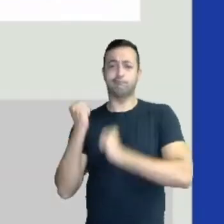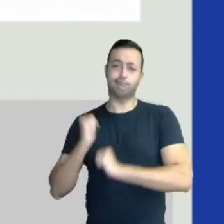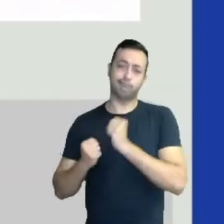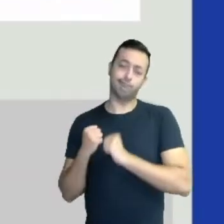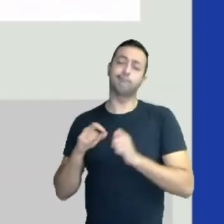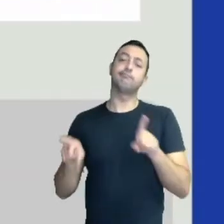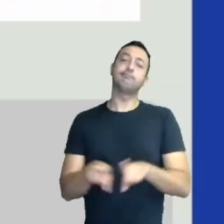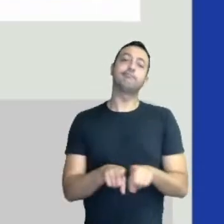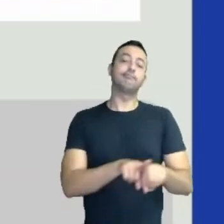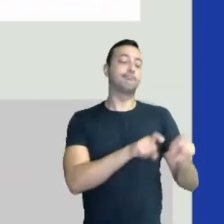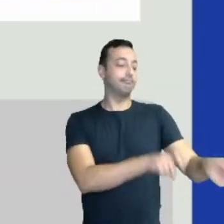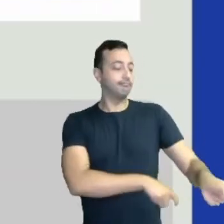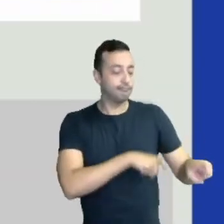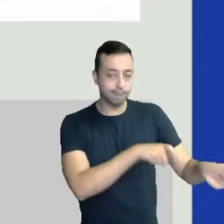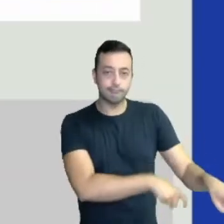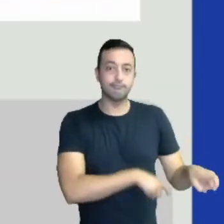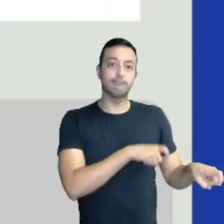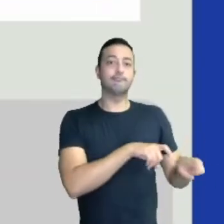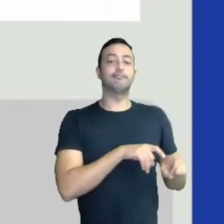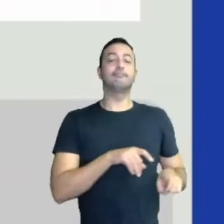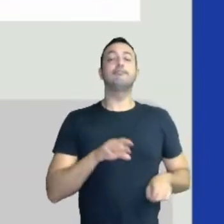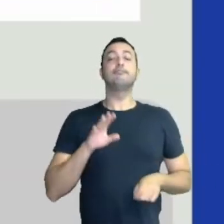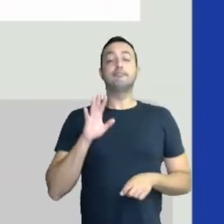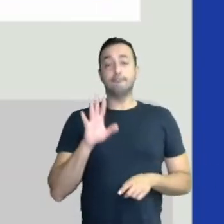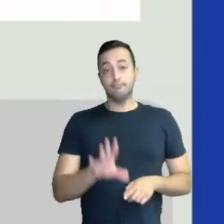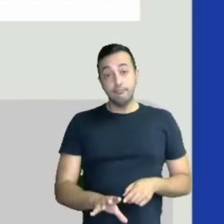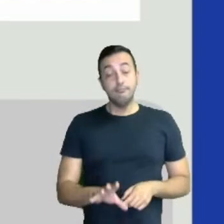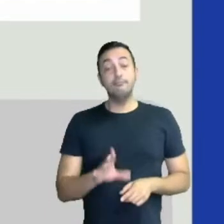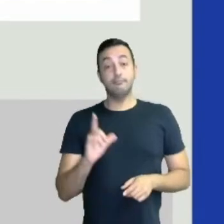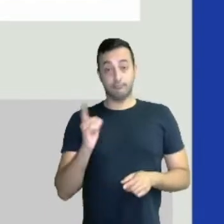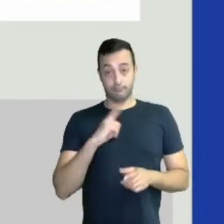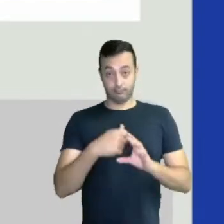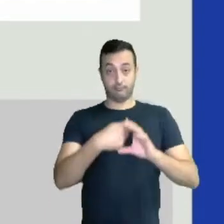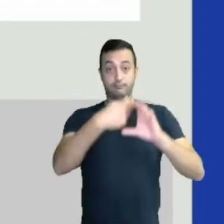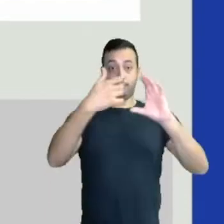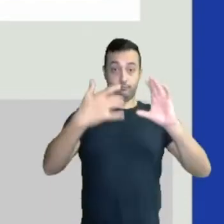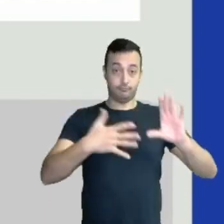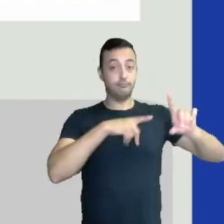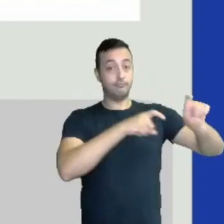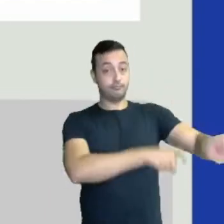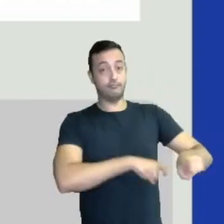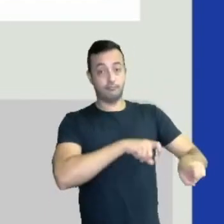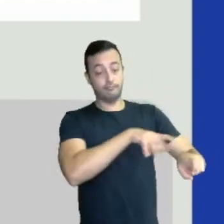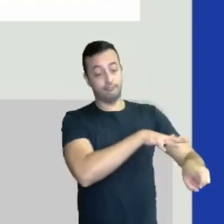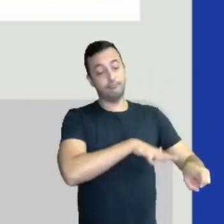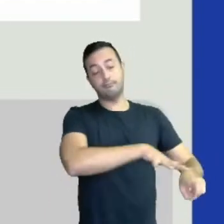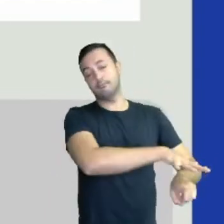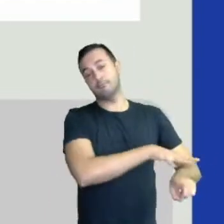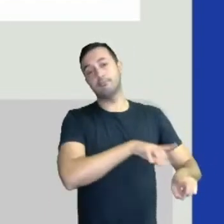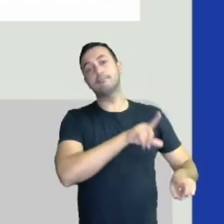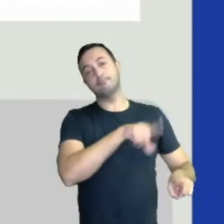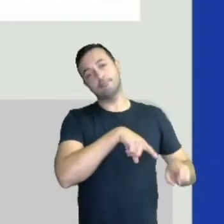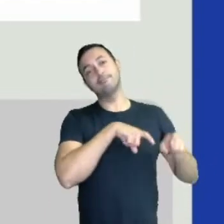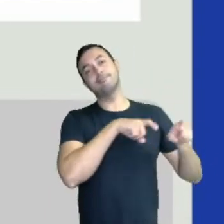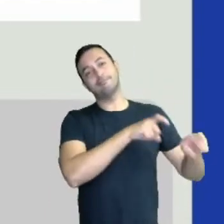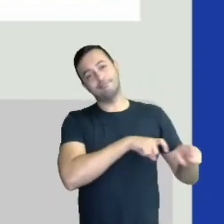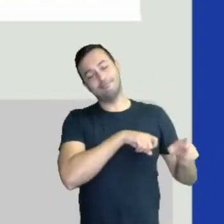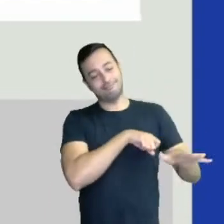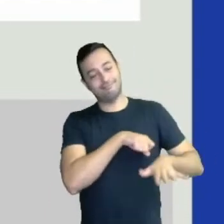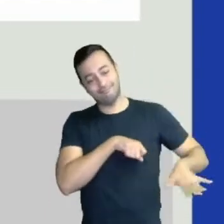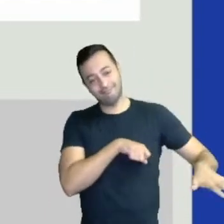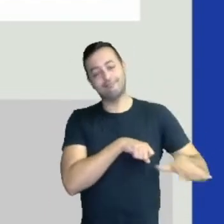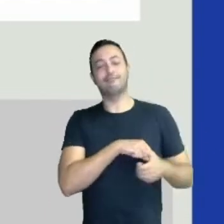e áreas agrícolas. Aí eu tenho como característica de área agrícola, né, as zonas rurais